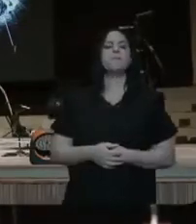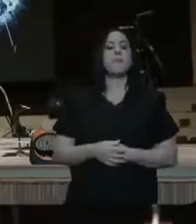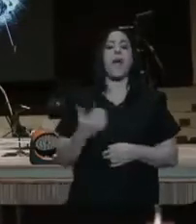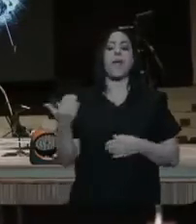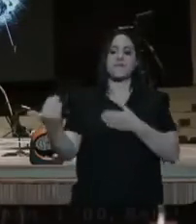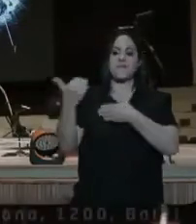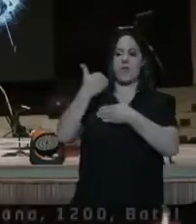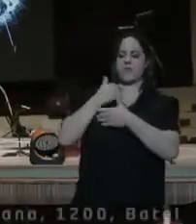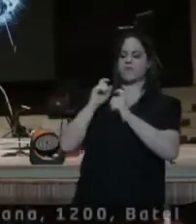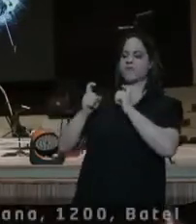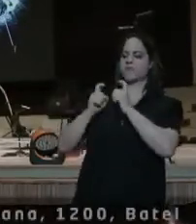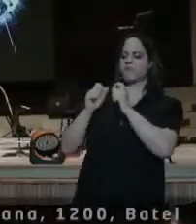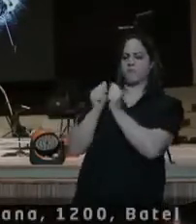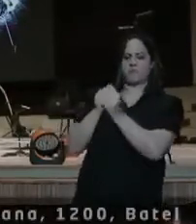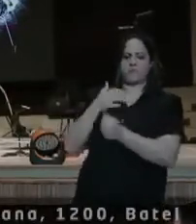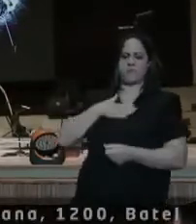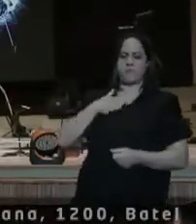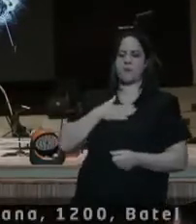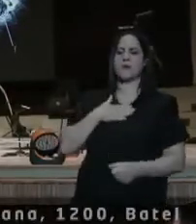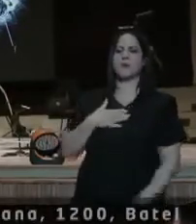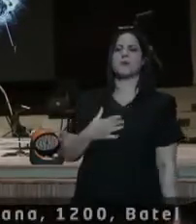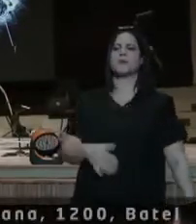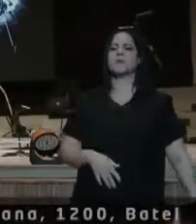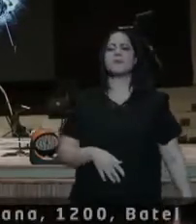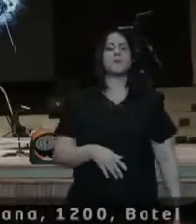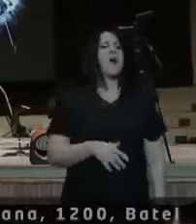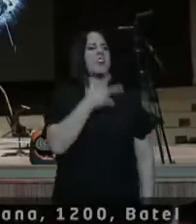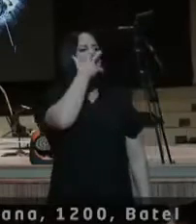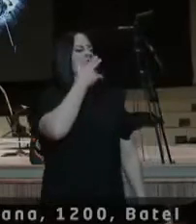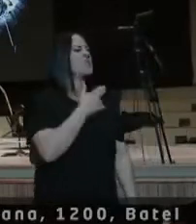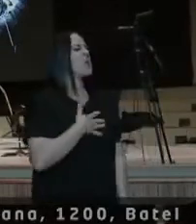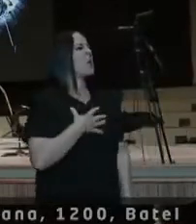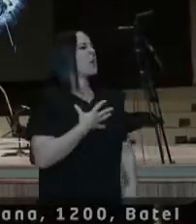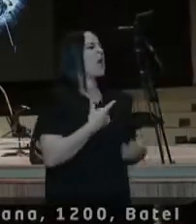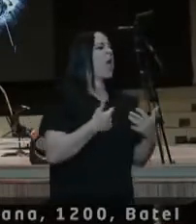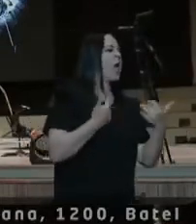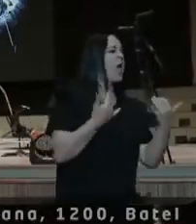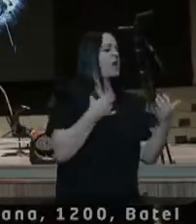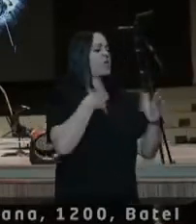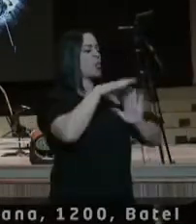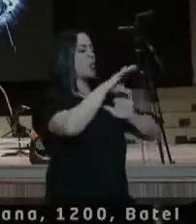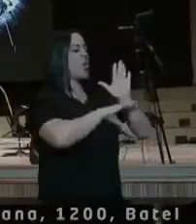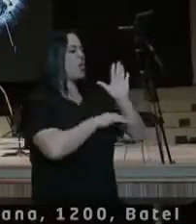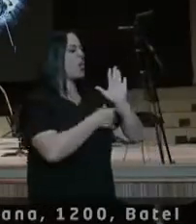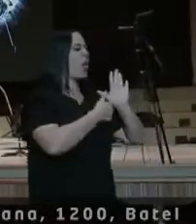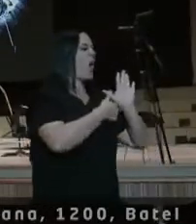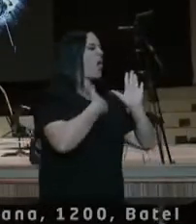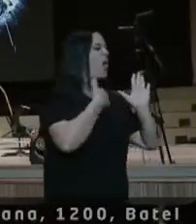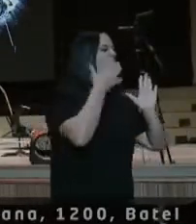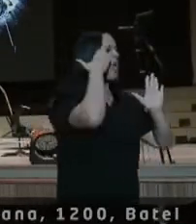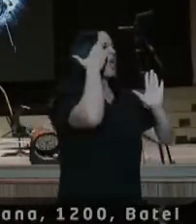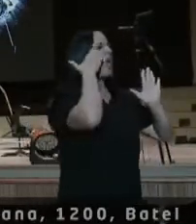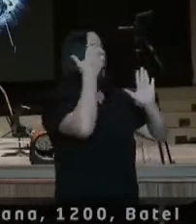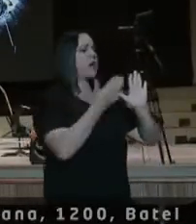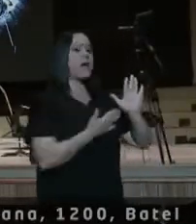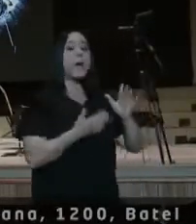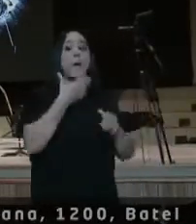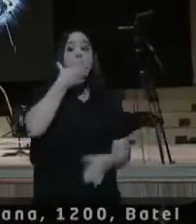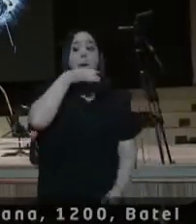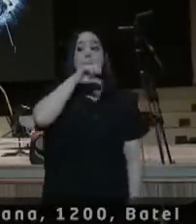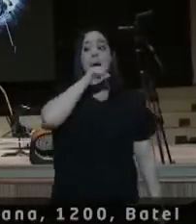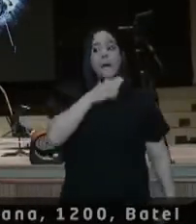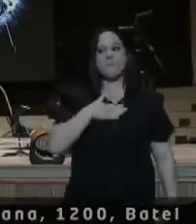gabinete pastoral cheio de direito cheio de currículo aí meu pai é um homem sábio